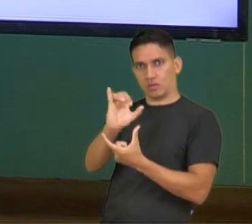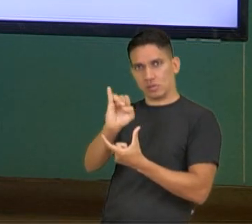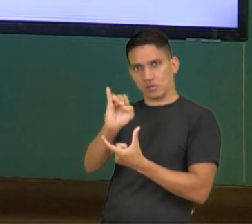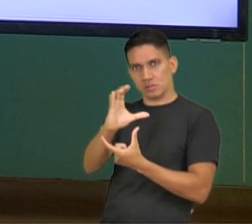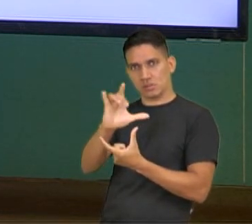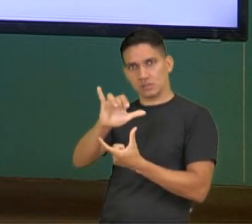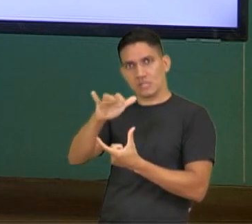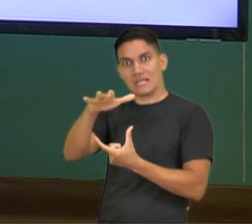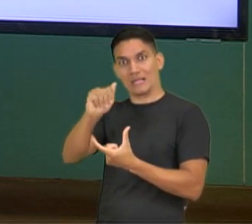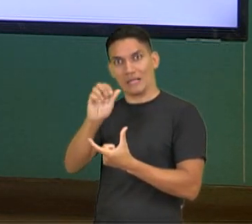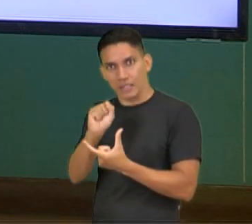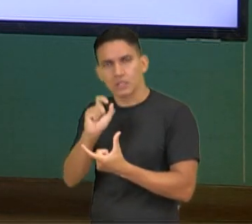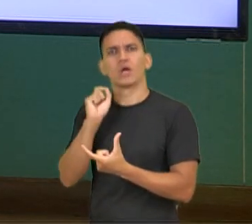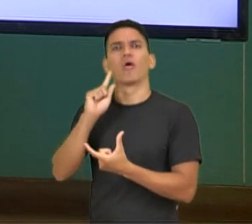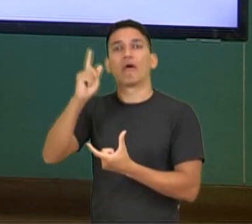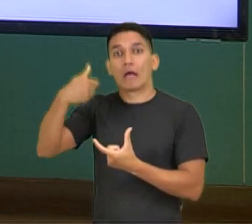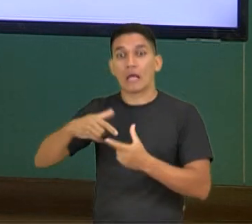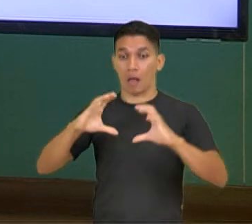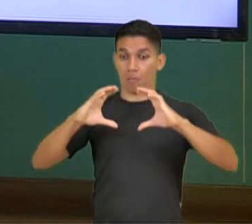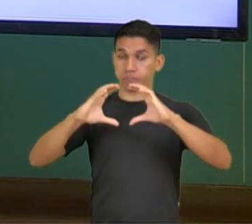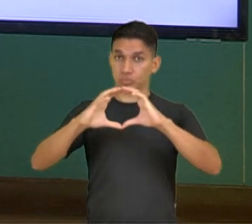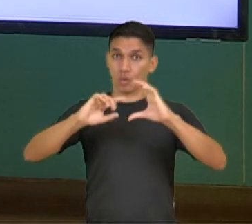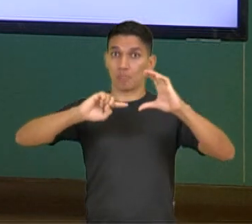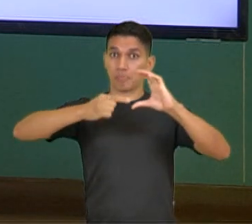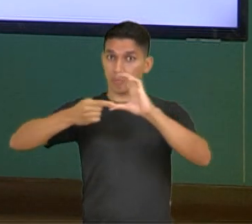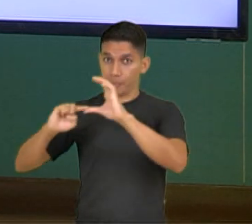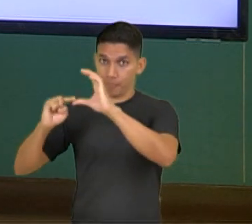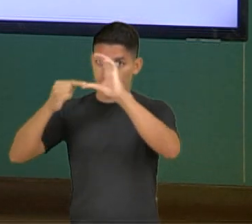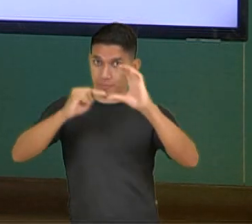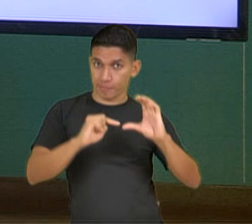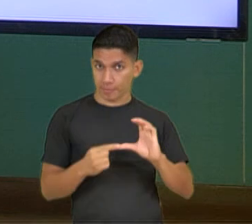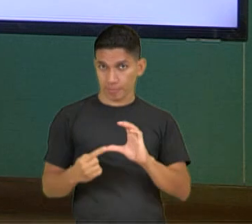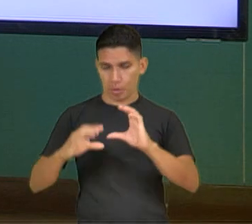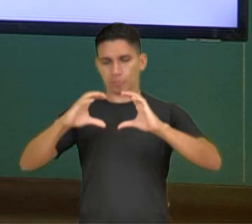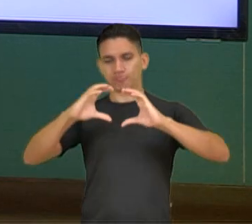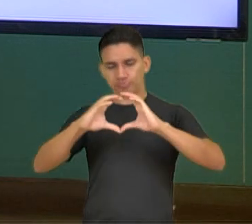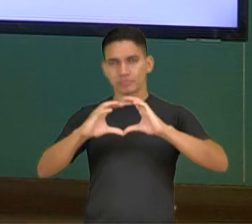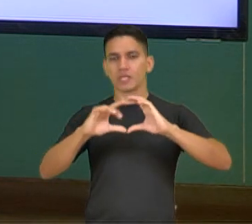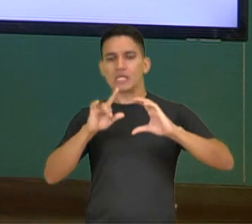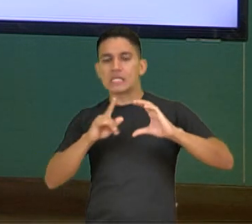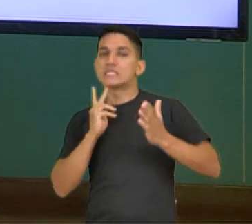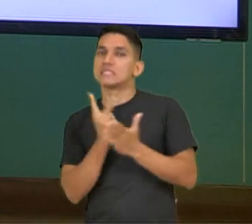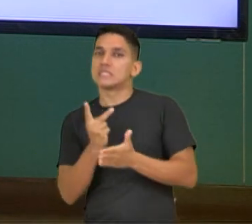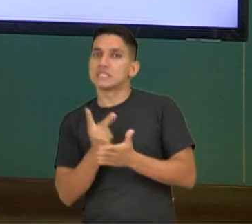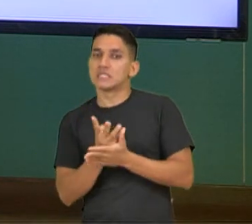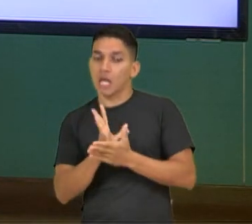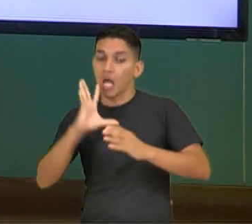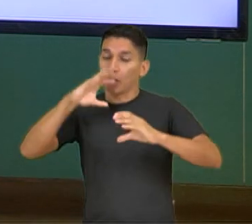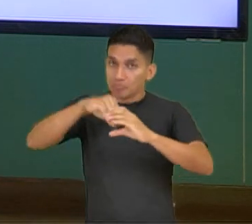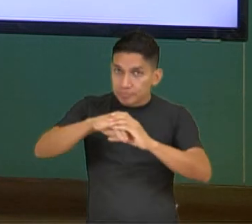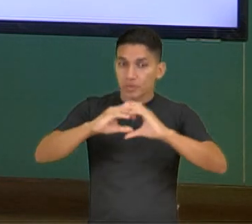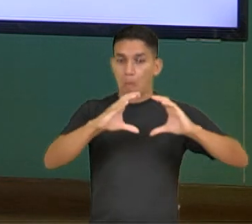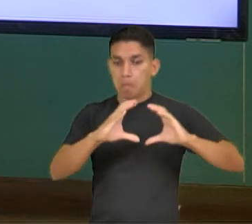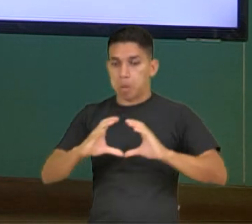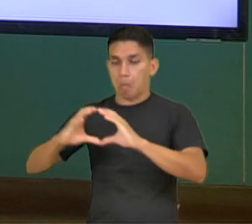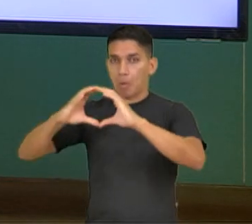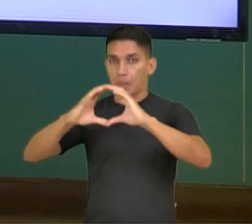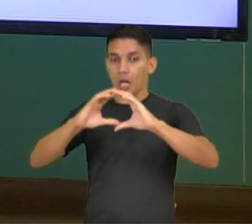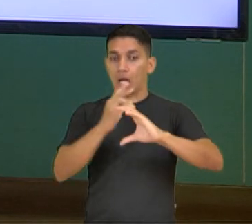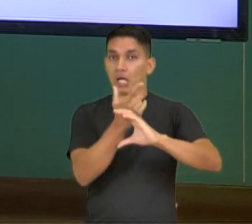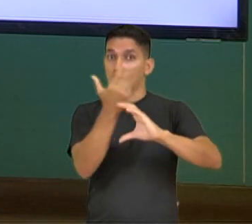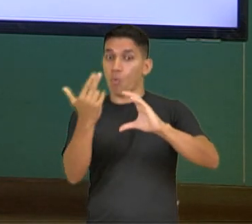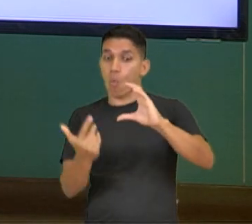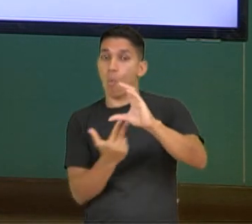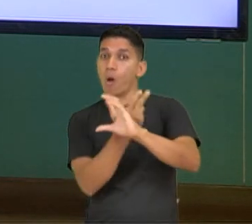Homocíclicas, cadeias carbônicas fechadas, onde nós vamos ter na cadeia carbônica apenas carbono